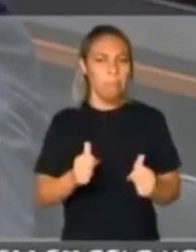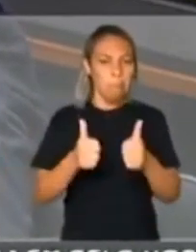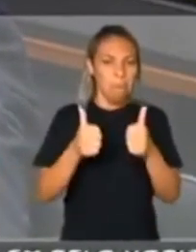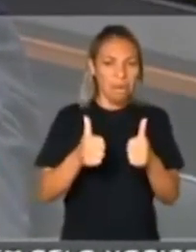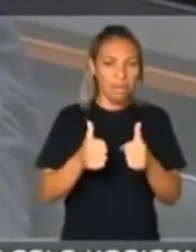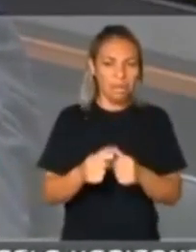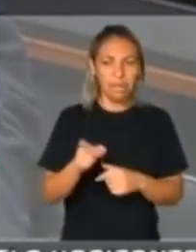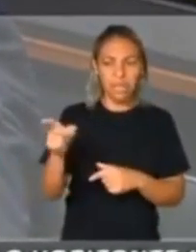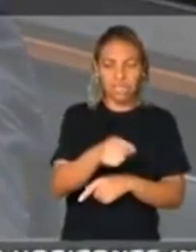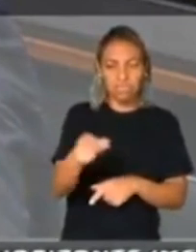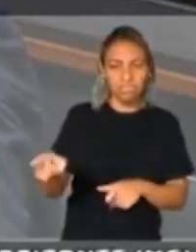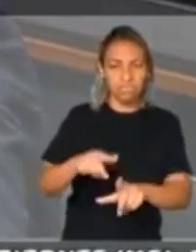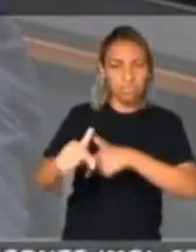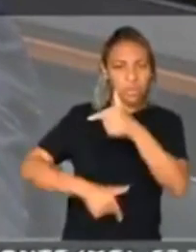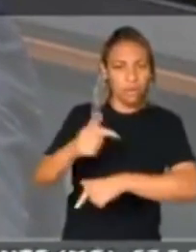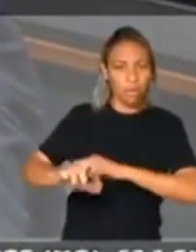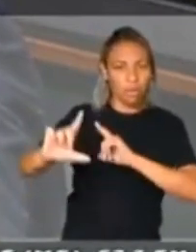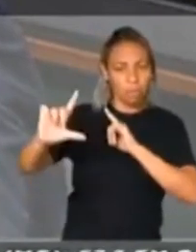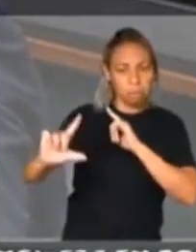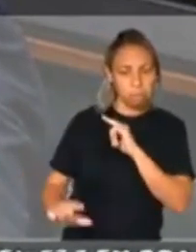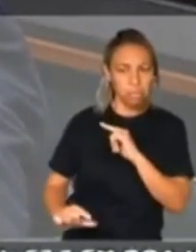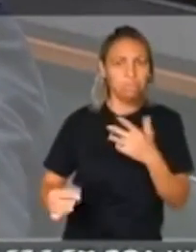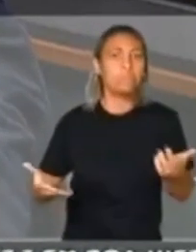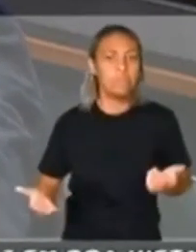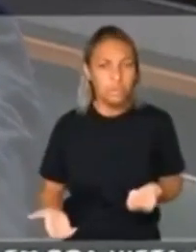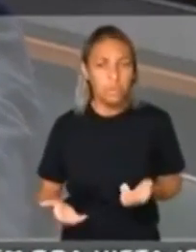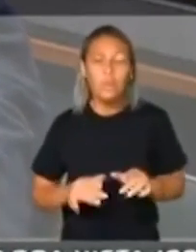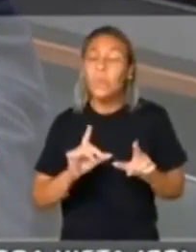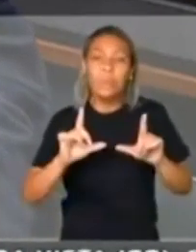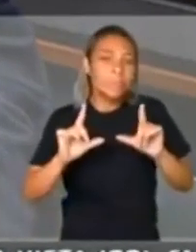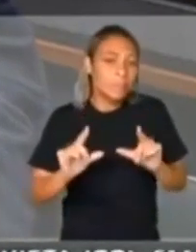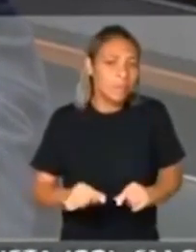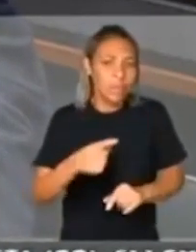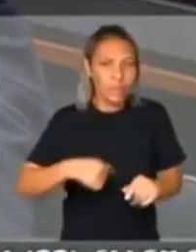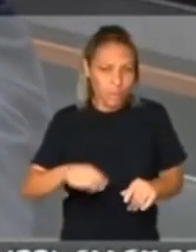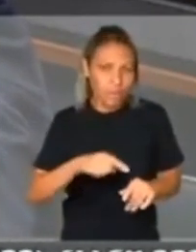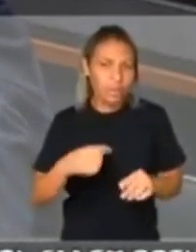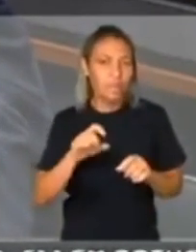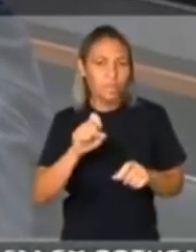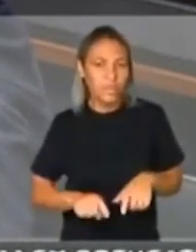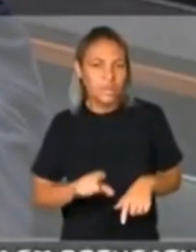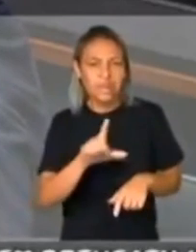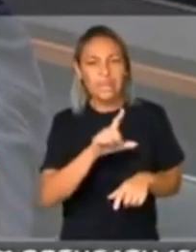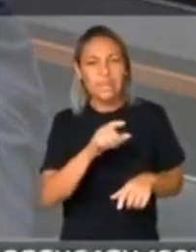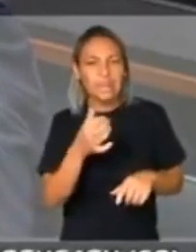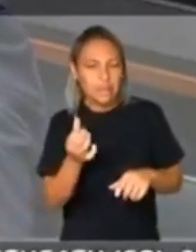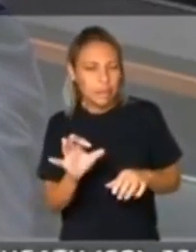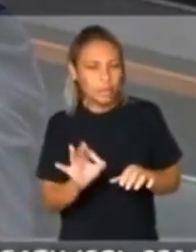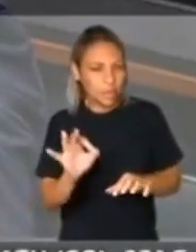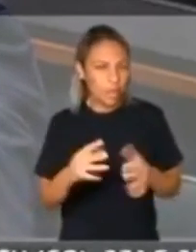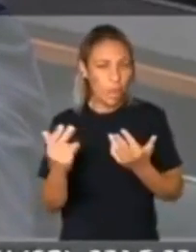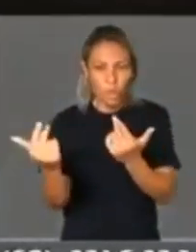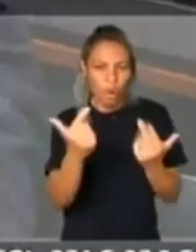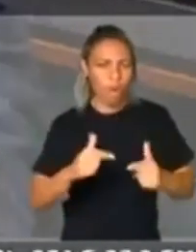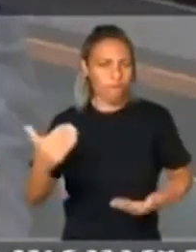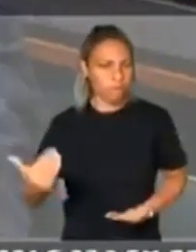do que os trabalhadores da iniciativa privada ou do que do funcionalismo público. Eu acho que, no mínimo, o nosso pedágio deveria ser de 100%, igual ao dos